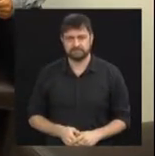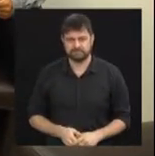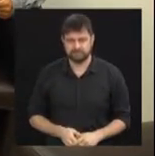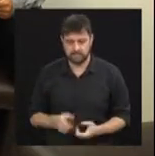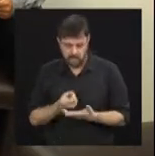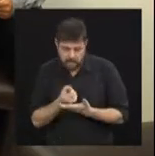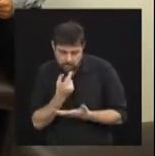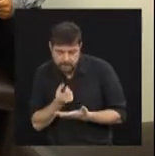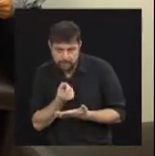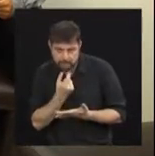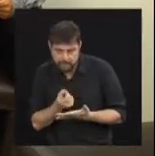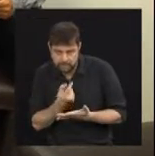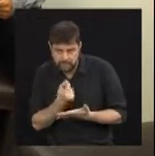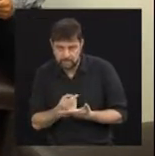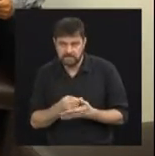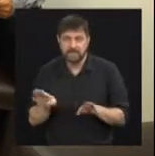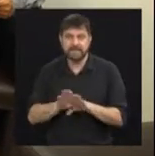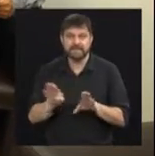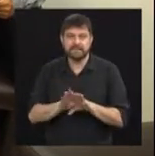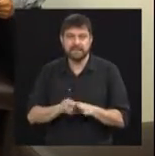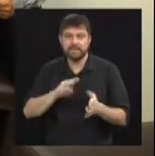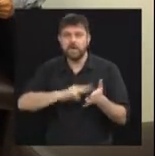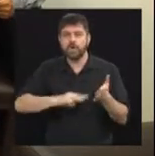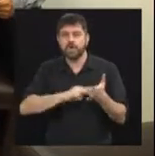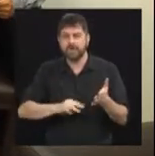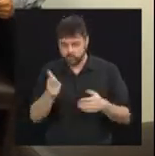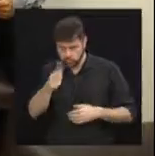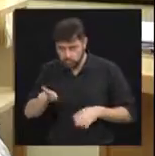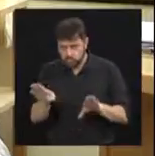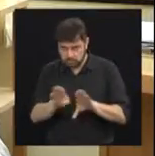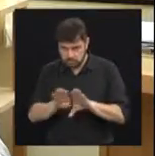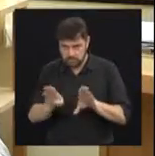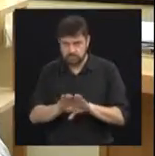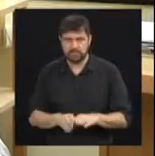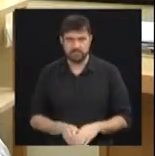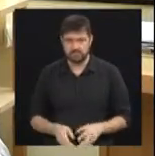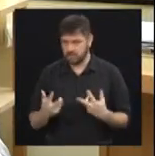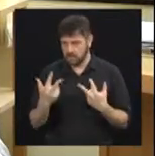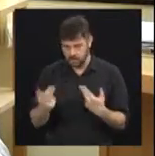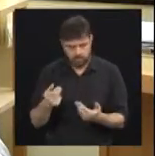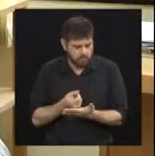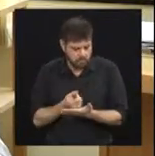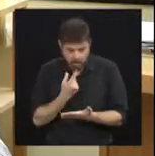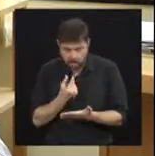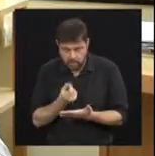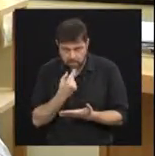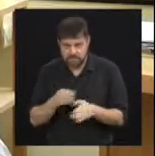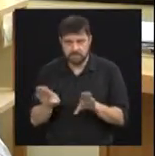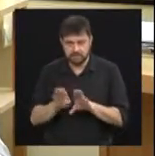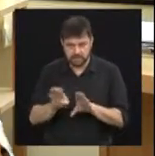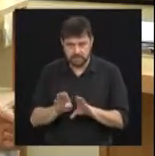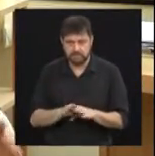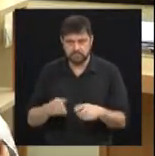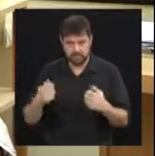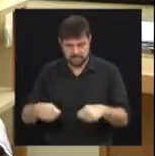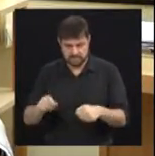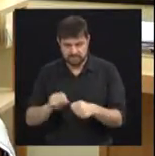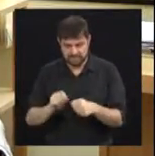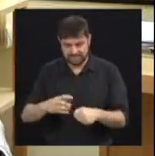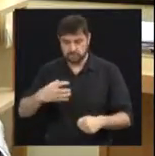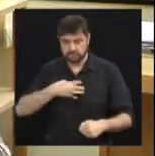de pílula, via oral. E os outros métodos? Método hormonal. É o mesmo caso da pílula, eles devem ser usados da